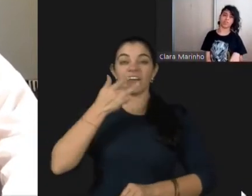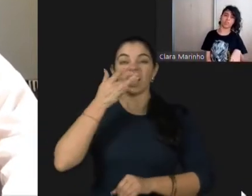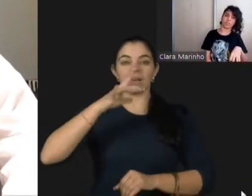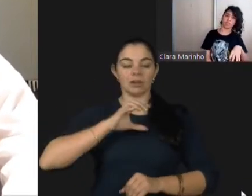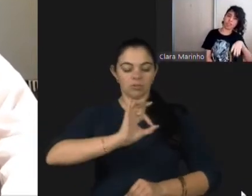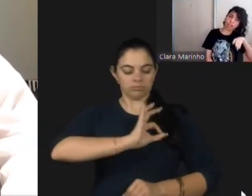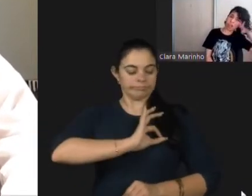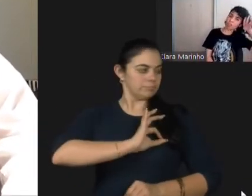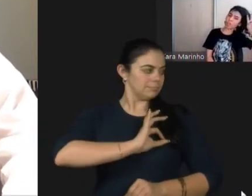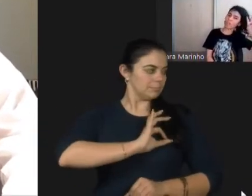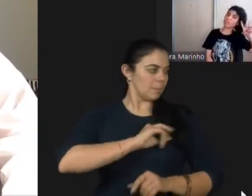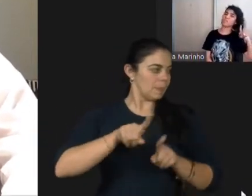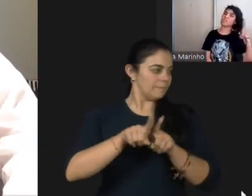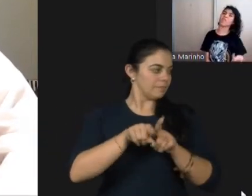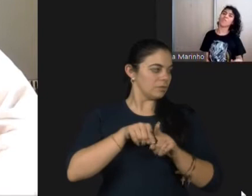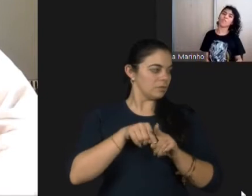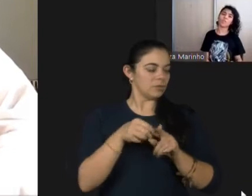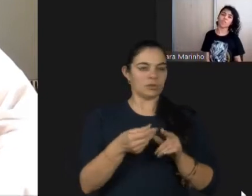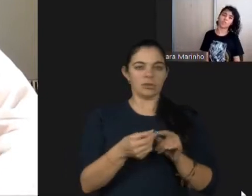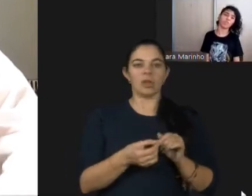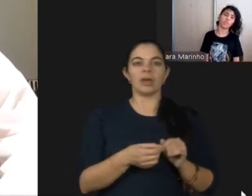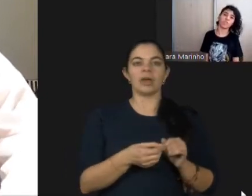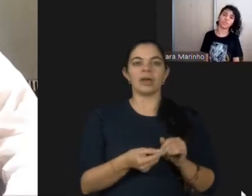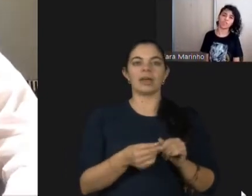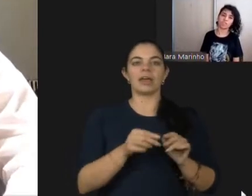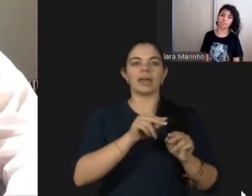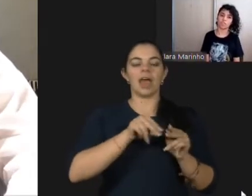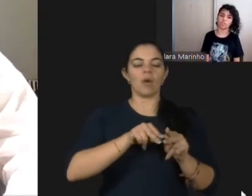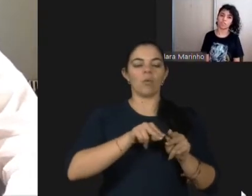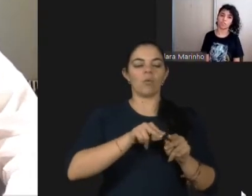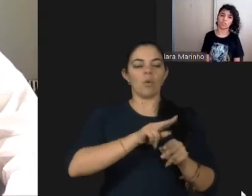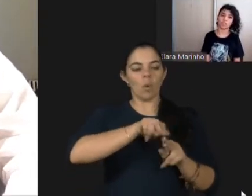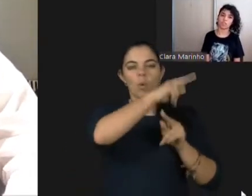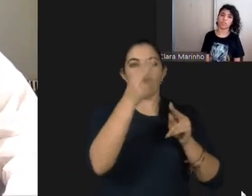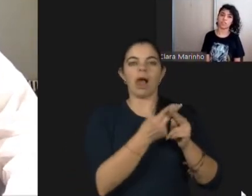broche com um laço colorido, que é o símbolo do autismo.